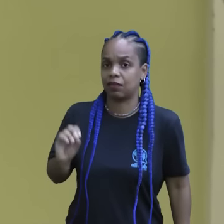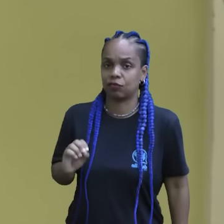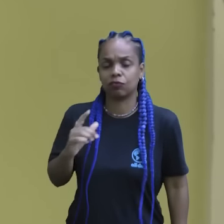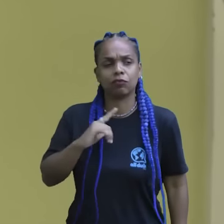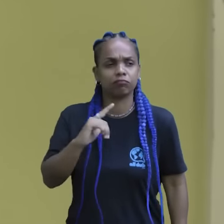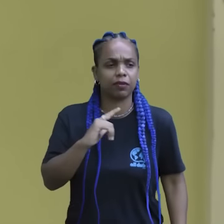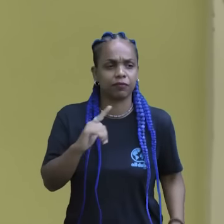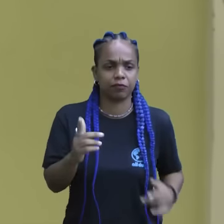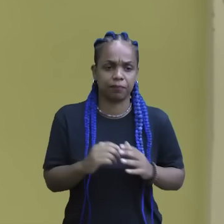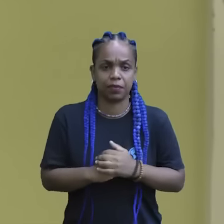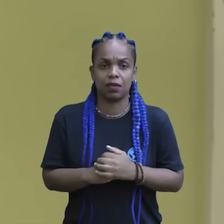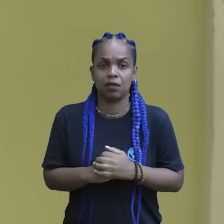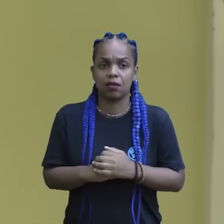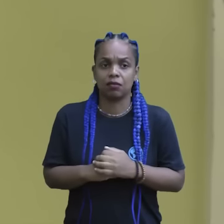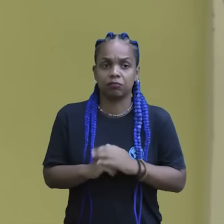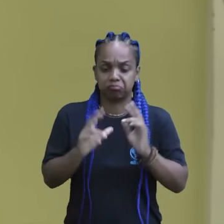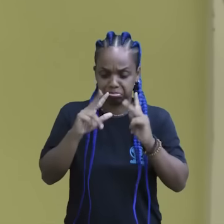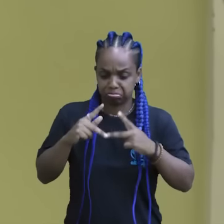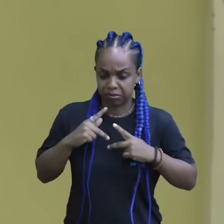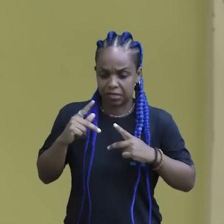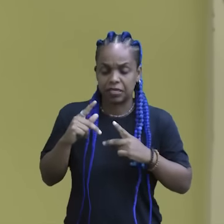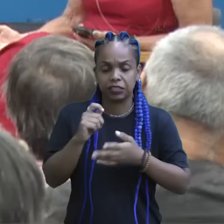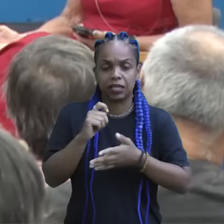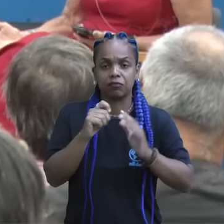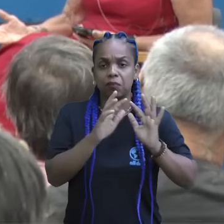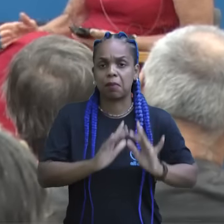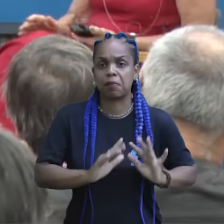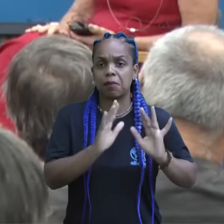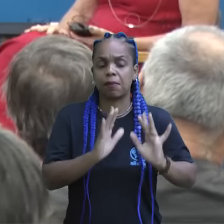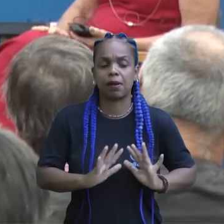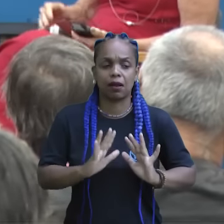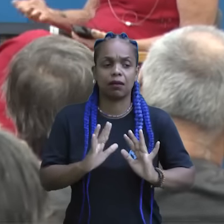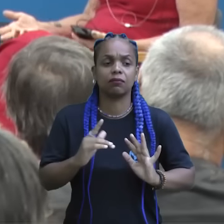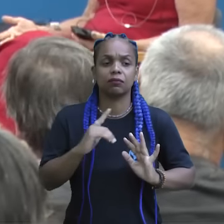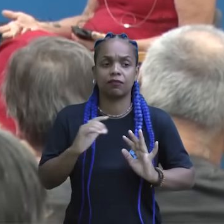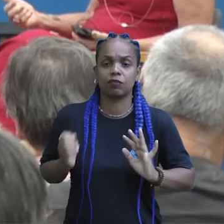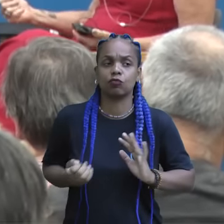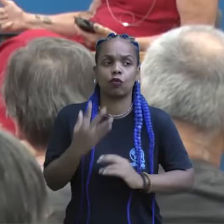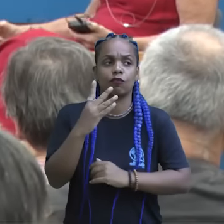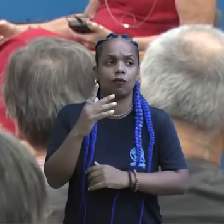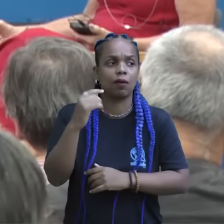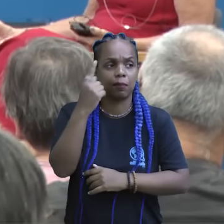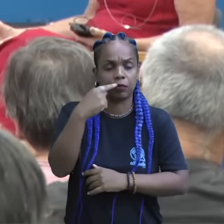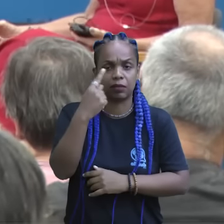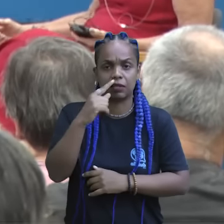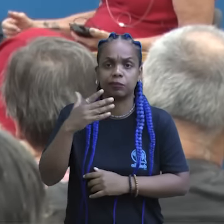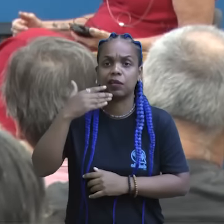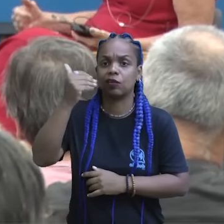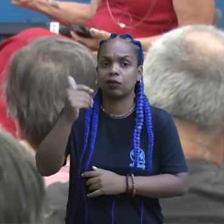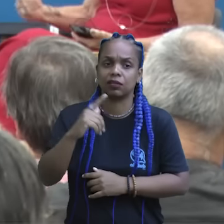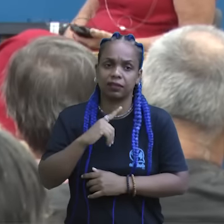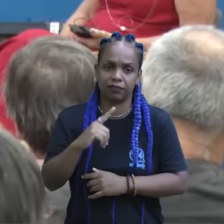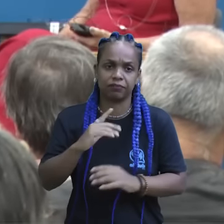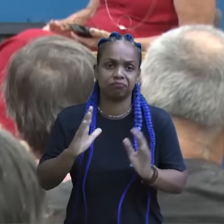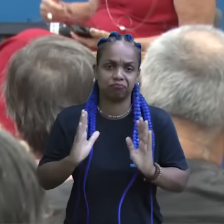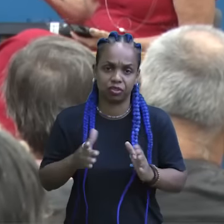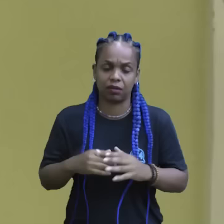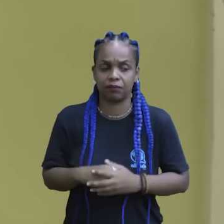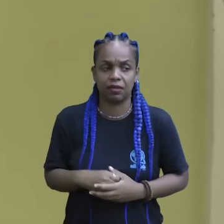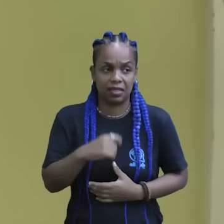é o melhor personagem do Lima. O melhor personagem dele é ele mesmo. Né? E aí, o que a gente vê? A gente vê,